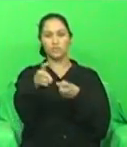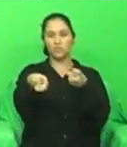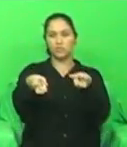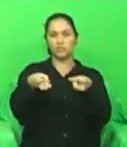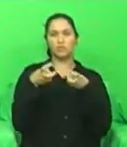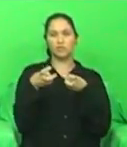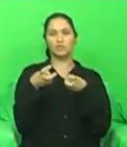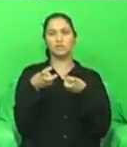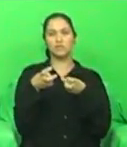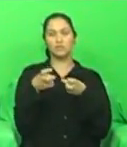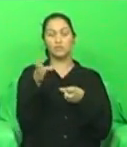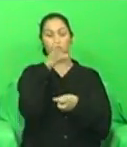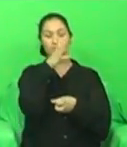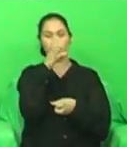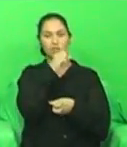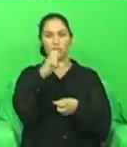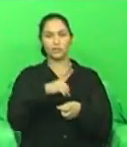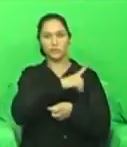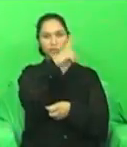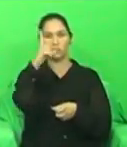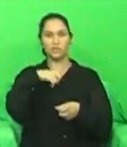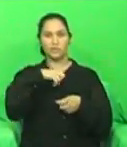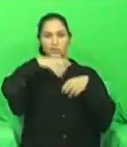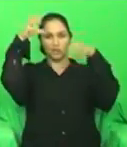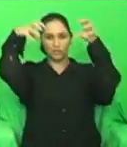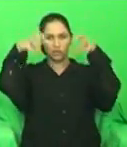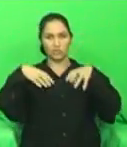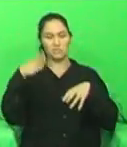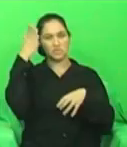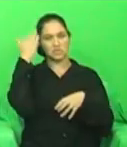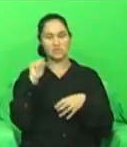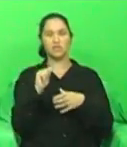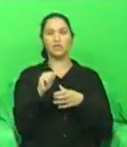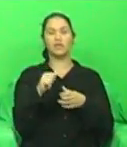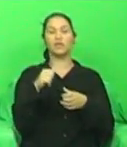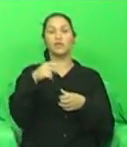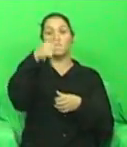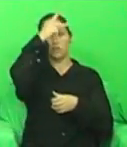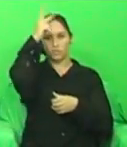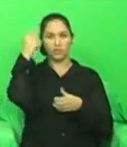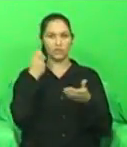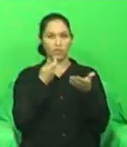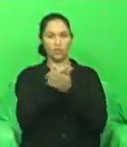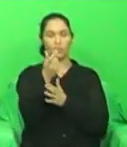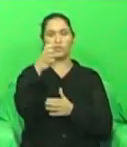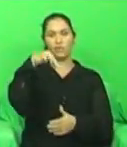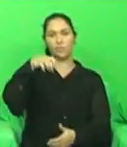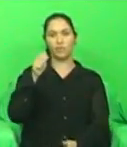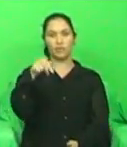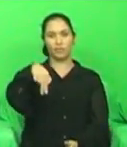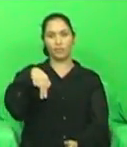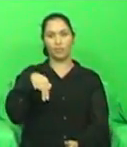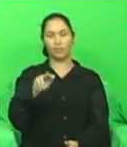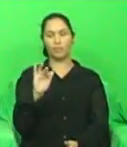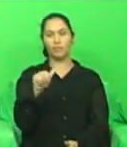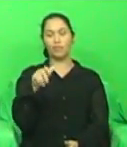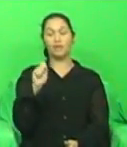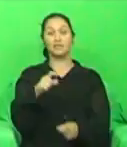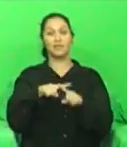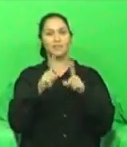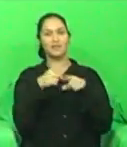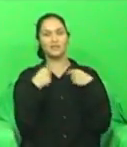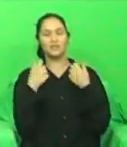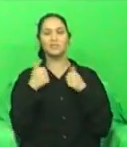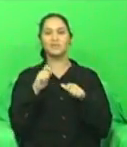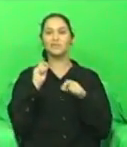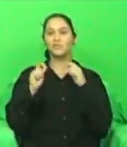comprou uma máquina para resolver algumas situações de devils mas precisamos uma limpeza das bocas-de-lobo de imediato